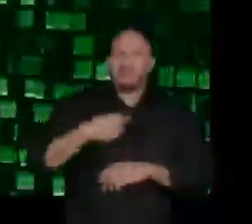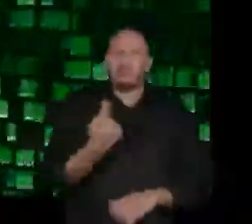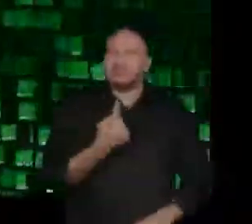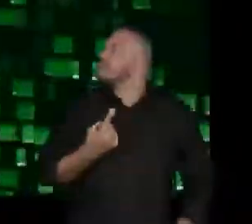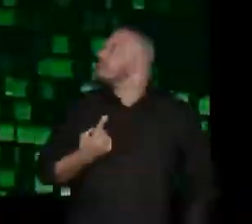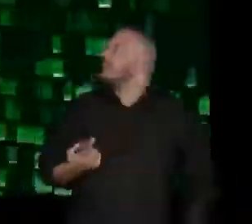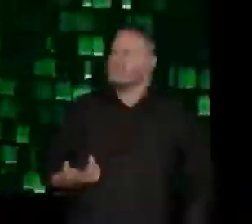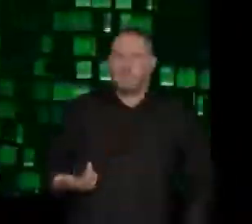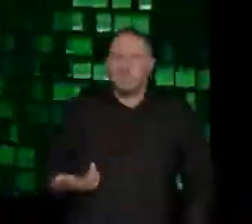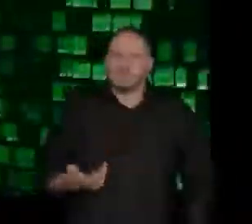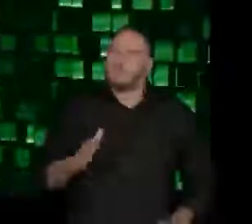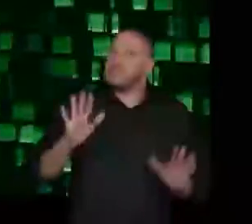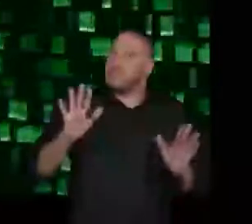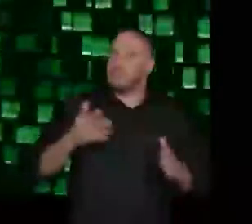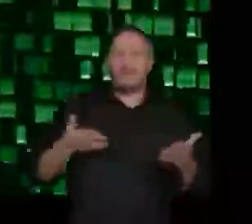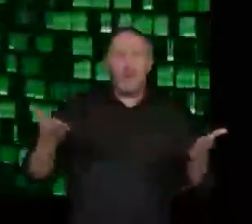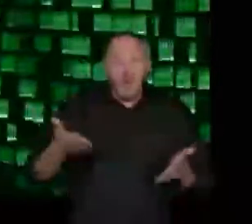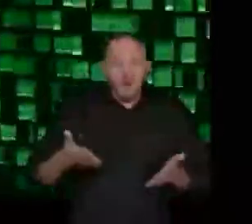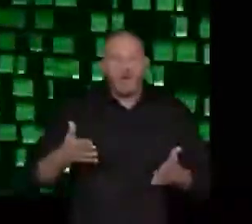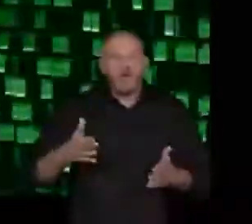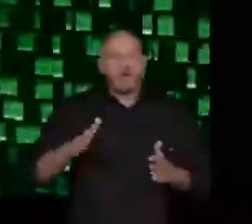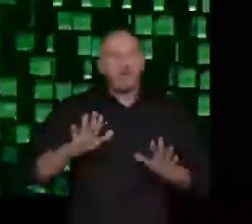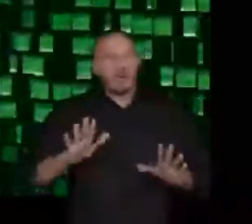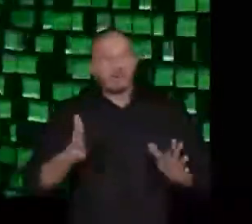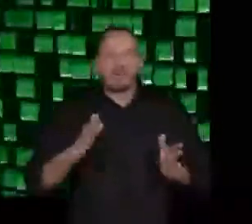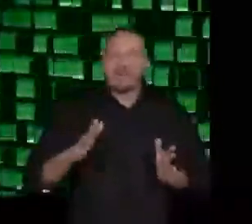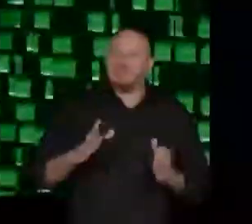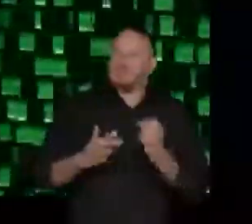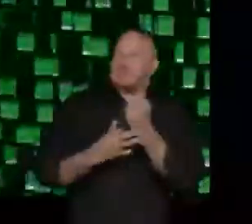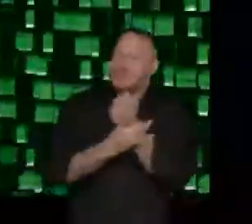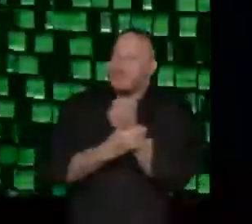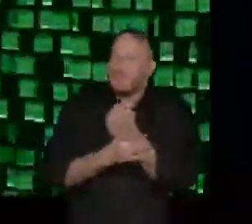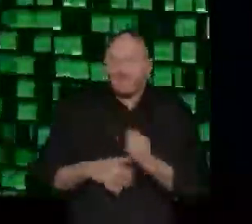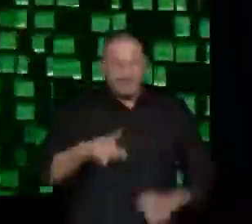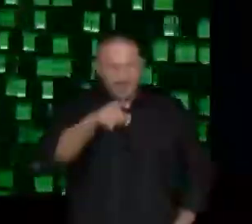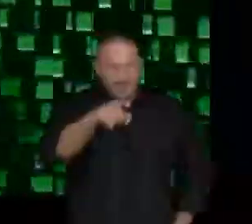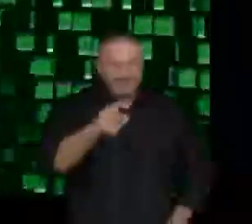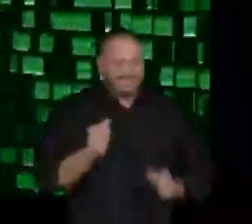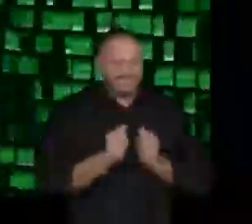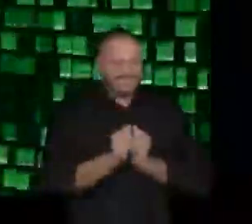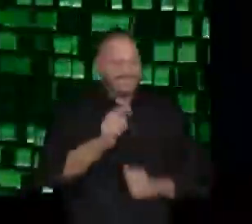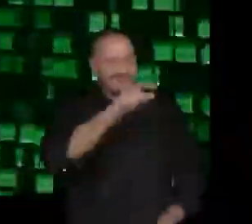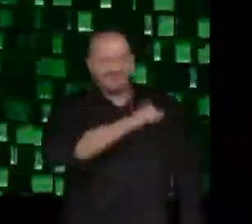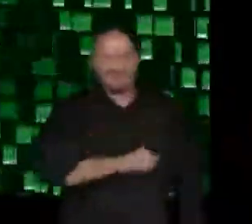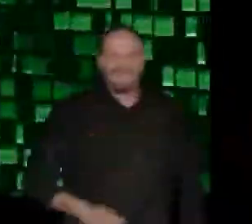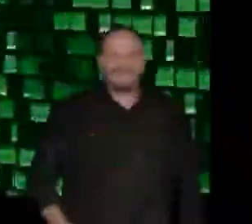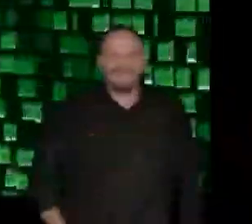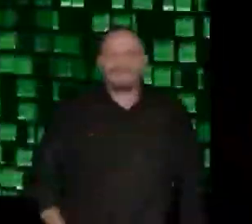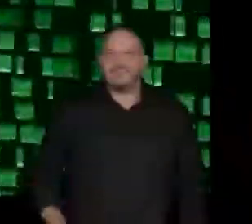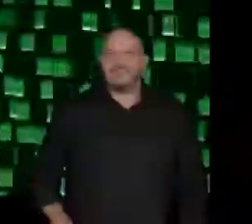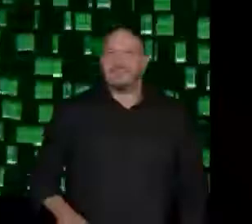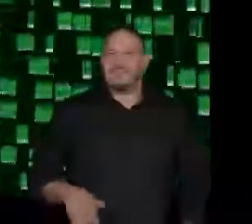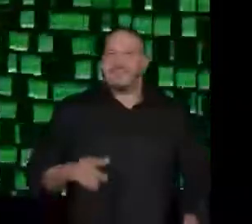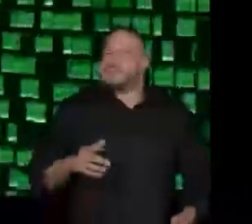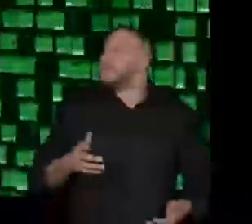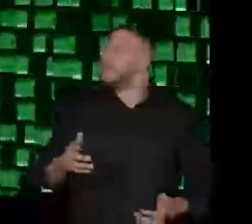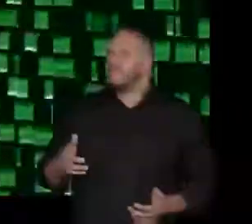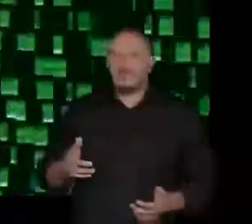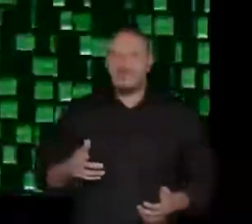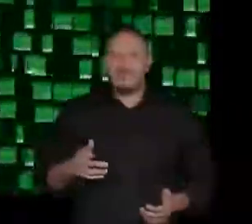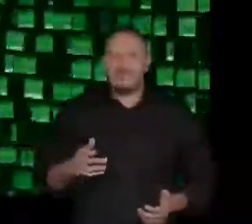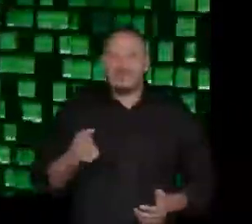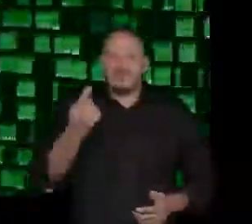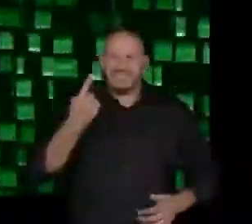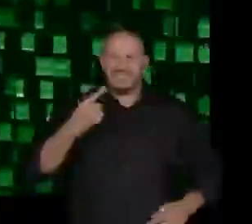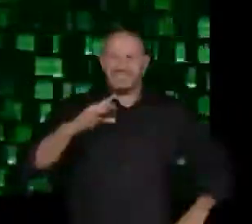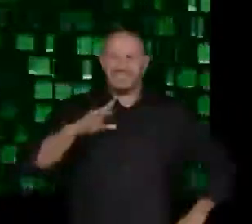sozinha. Pelo menos agora eu tô mais segura com vocês aqui. E tá meio estranho, não